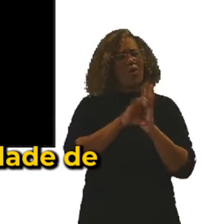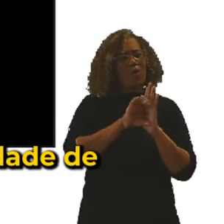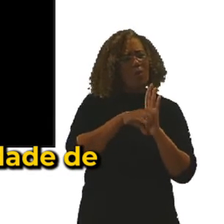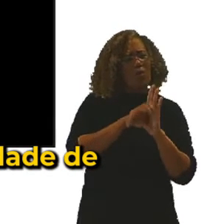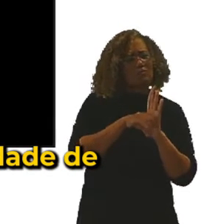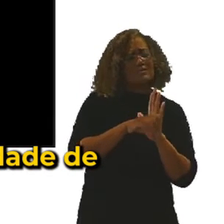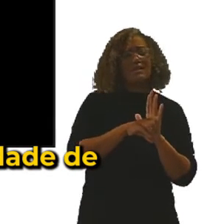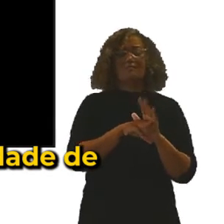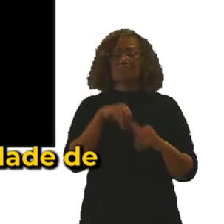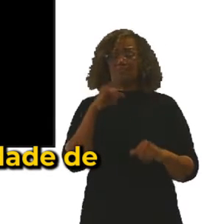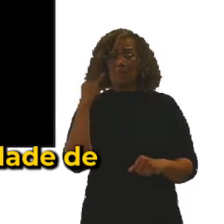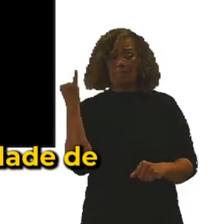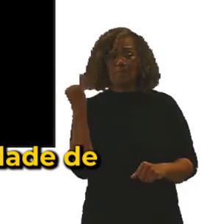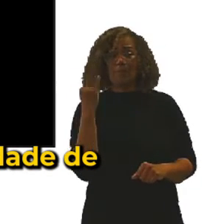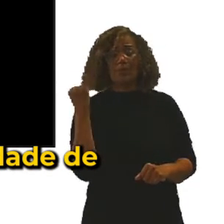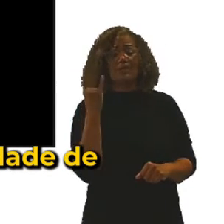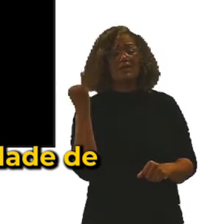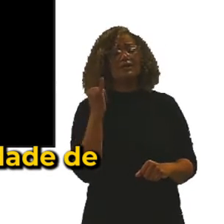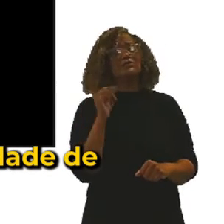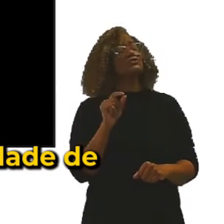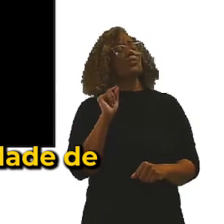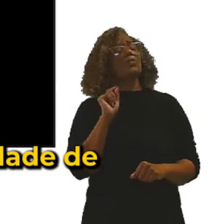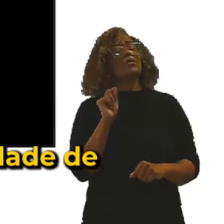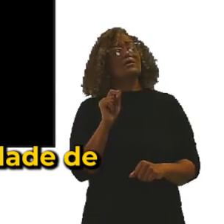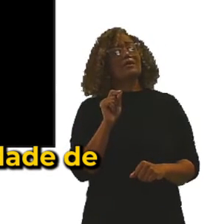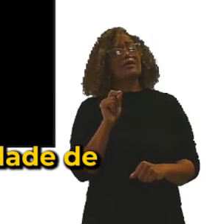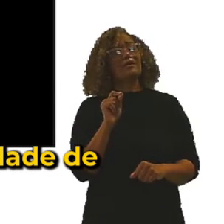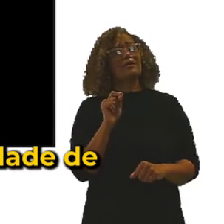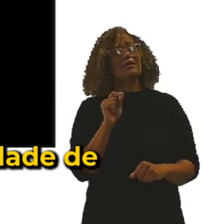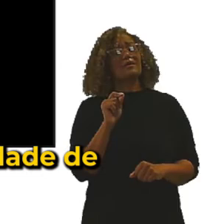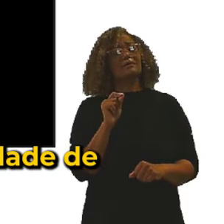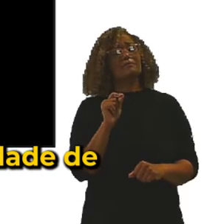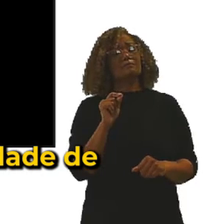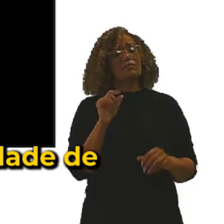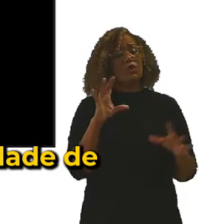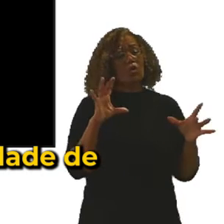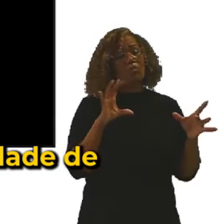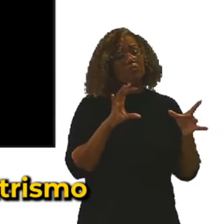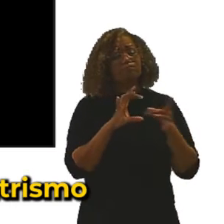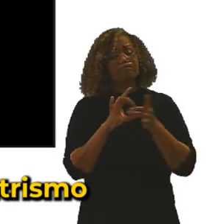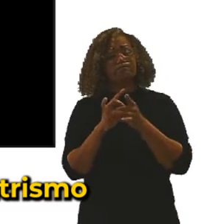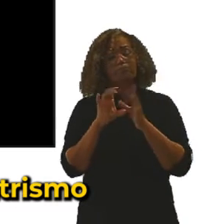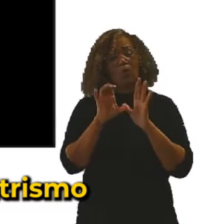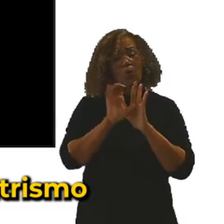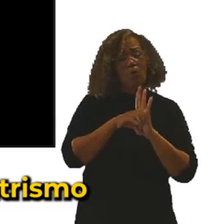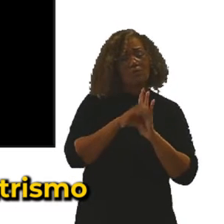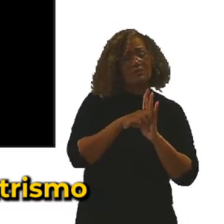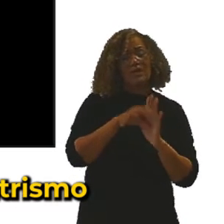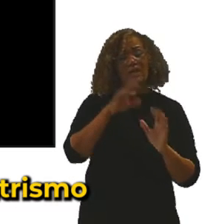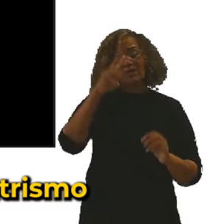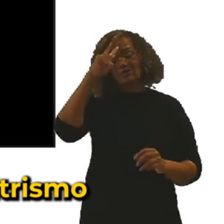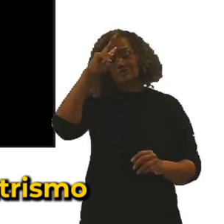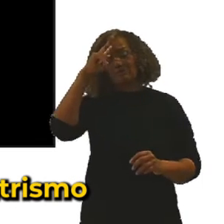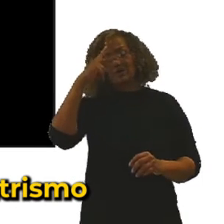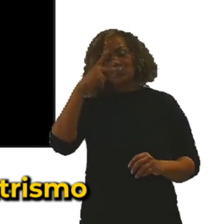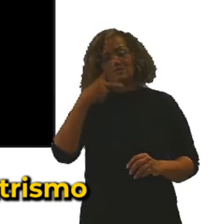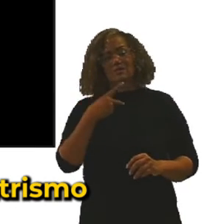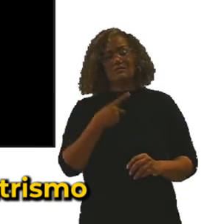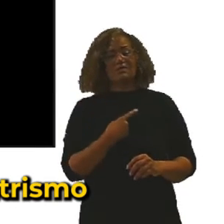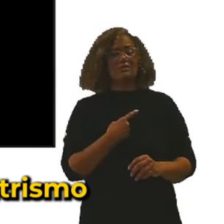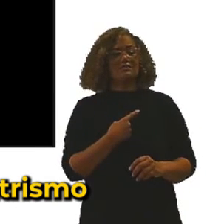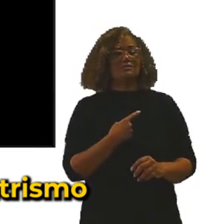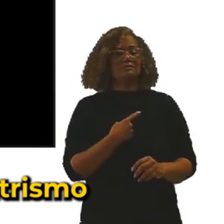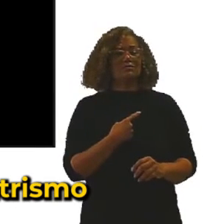é importantíssimo, que é a conceitualidade de androcentrismo. Ela está lançada aí